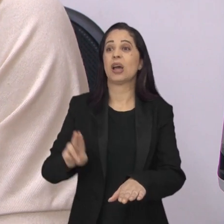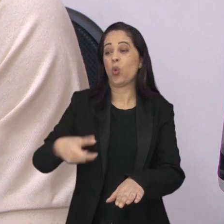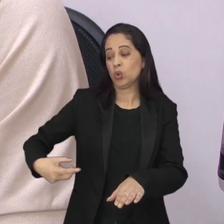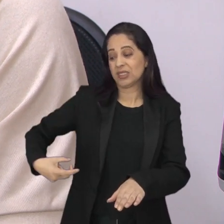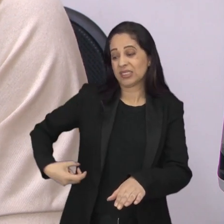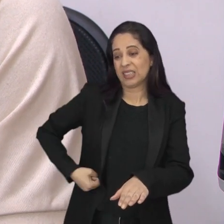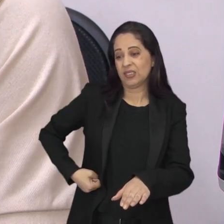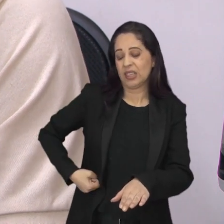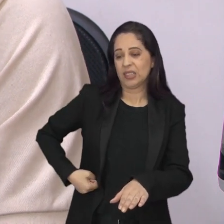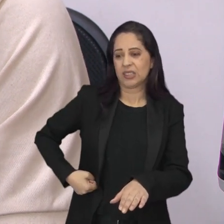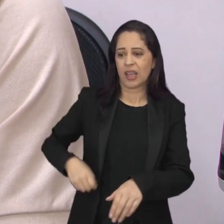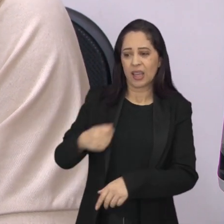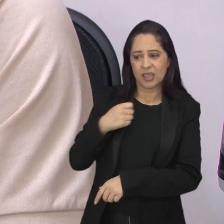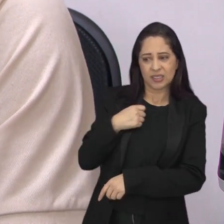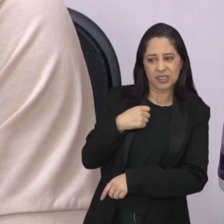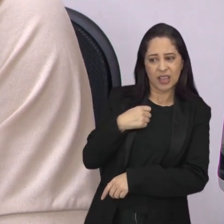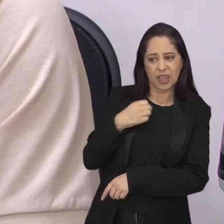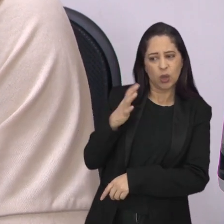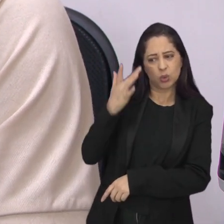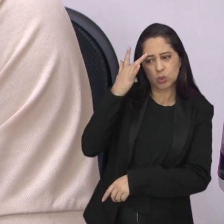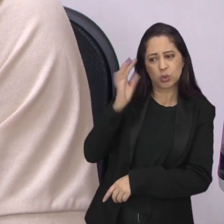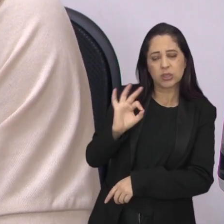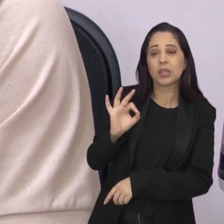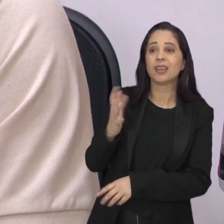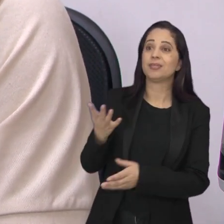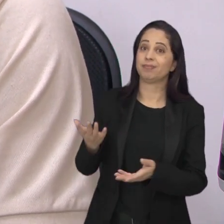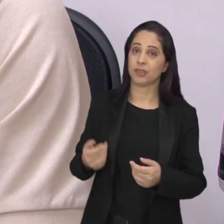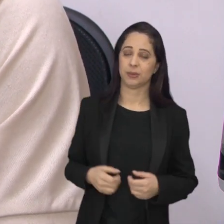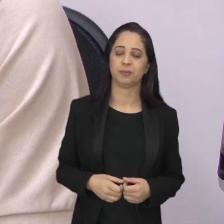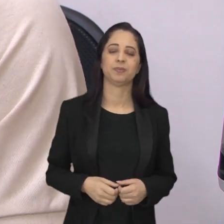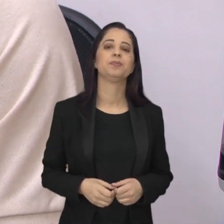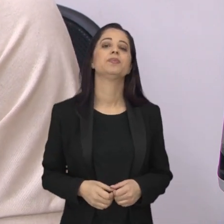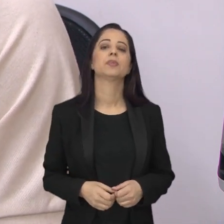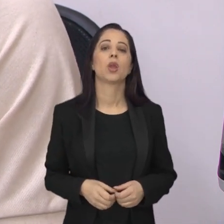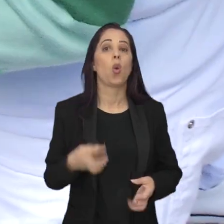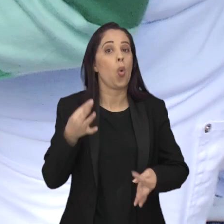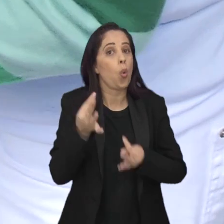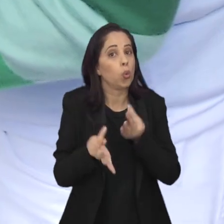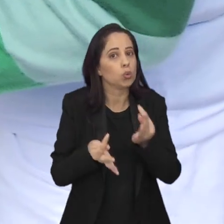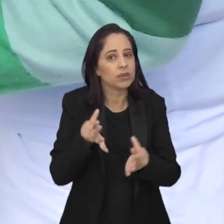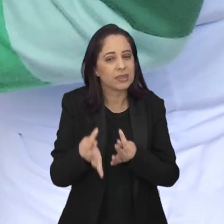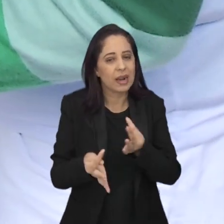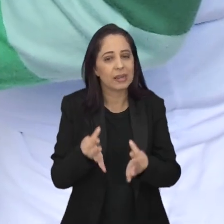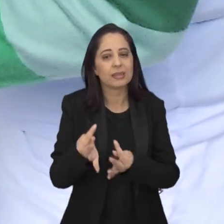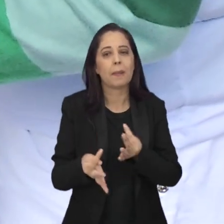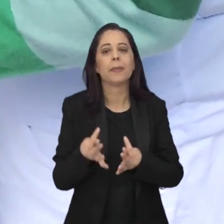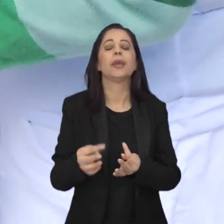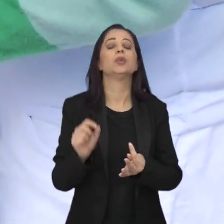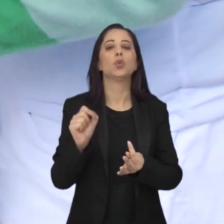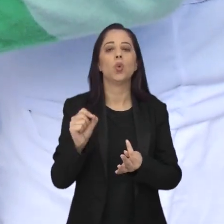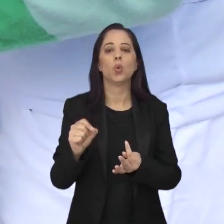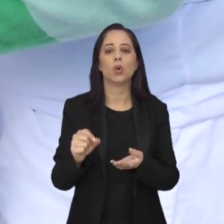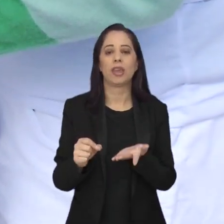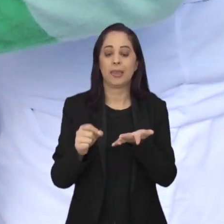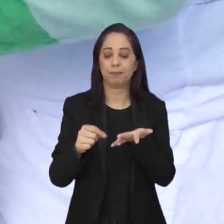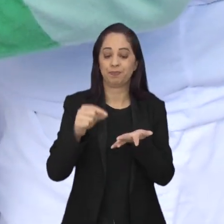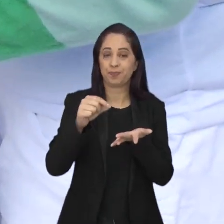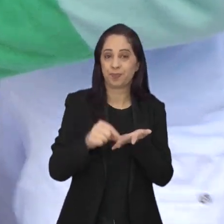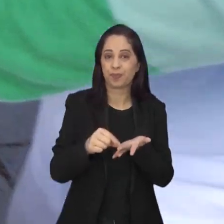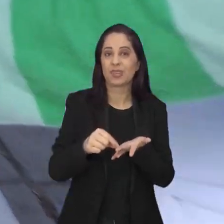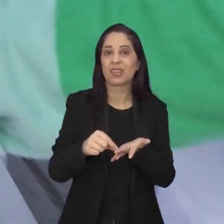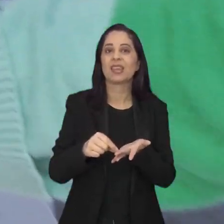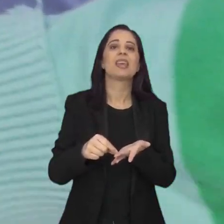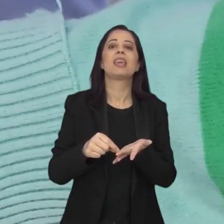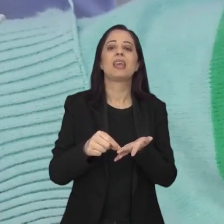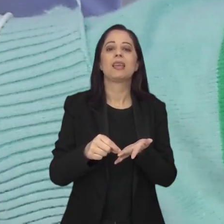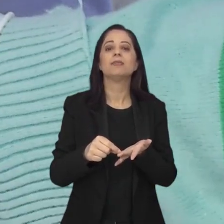uma insulina, não sabe o que está acontecendo. Então é para ter um cuidado especial com as crianças mesmo. O tratamento para pacientes inclui a